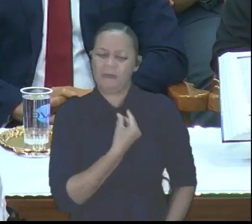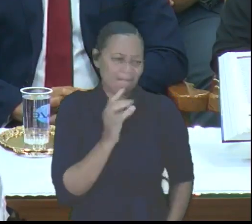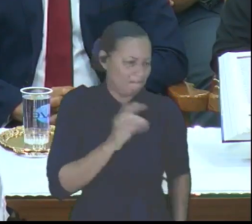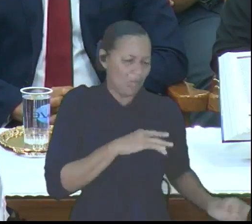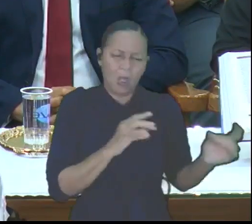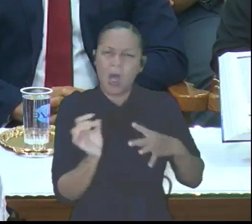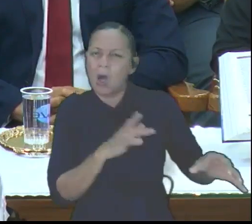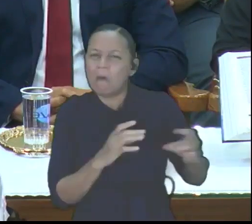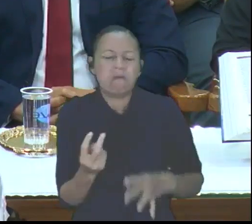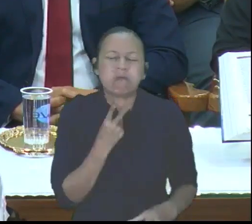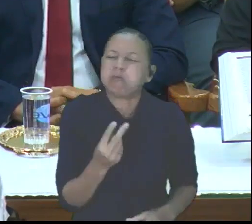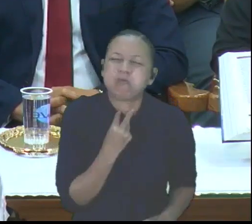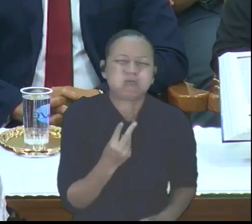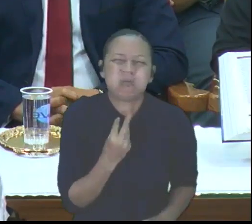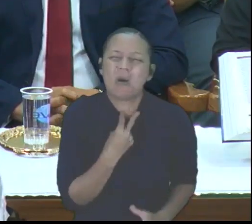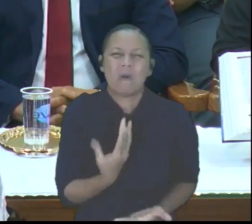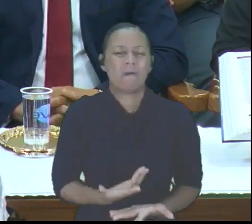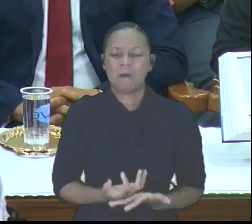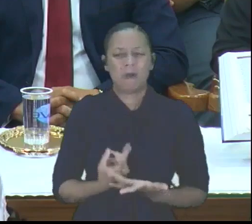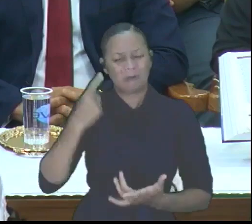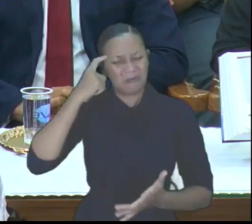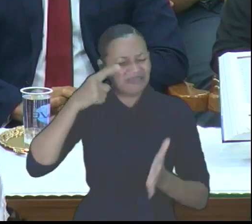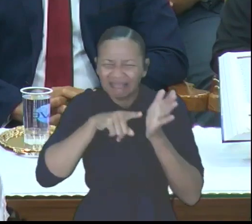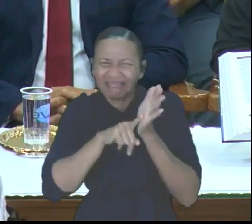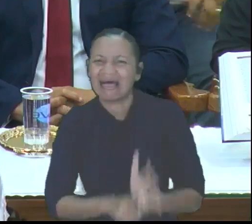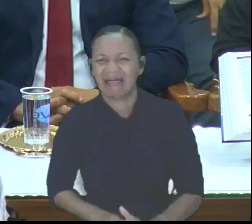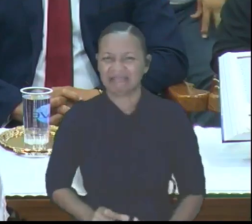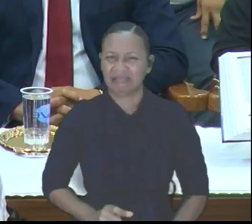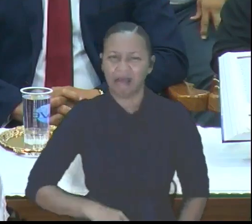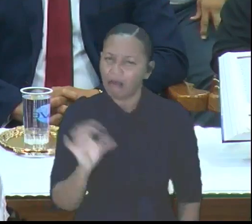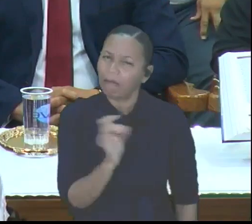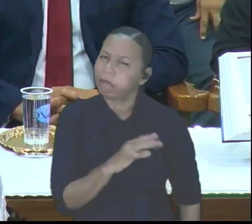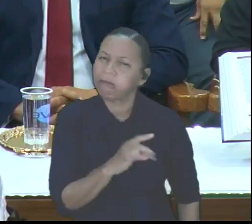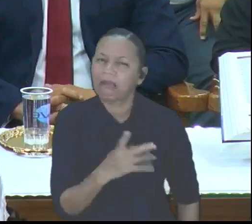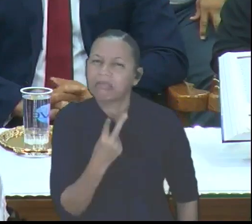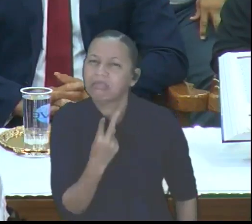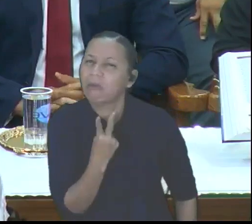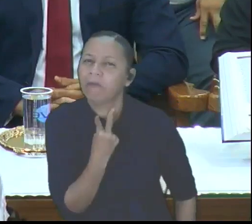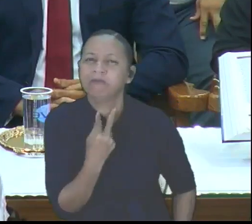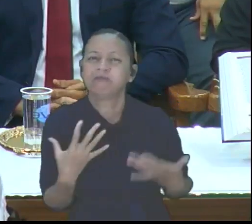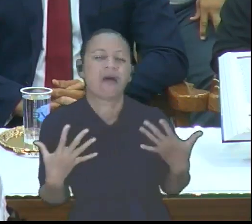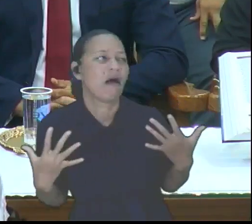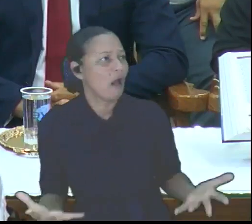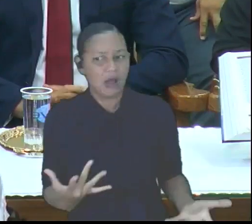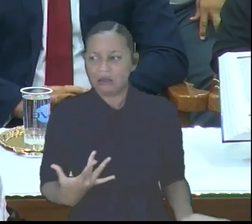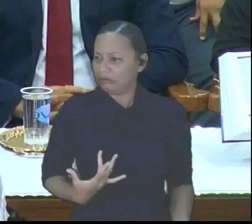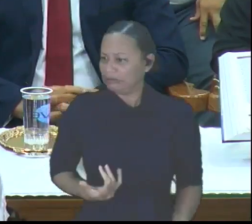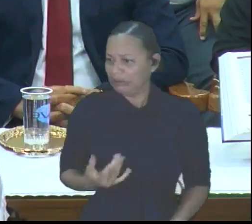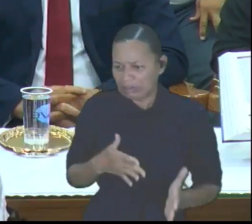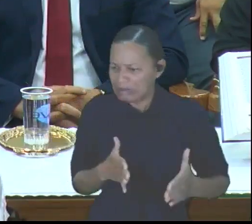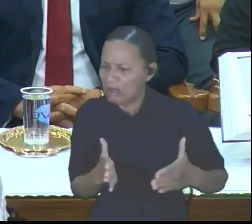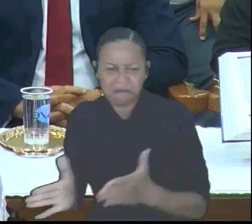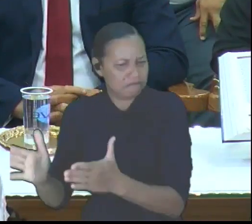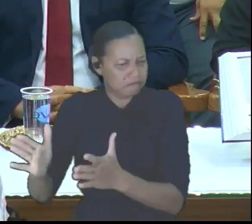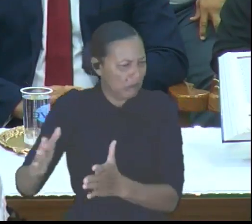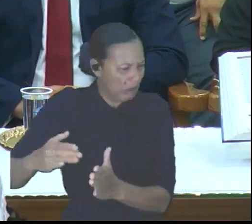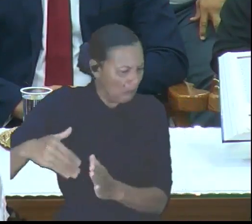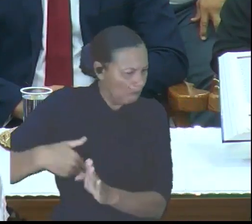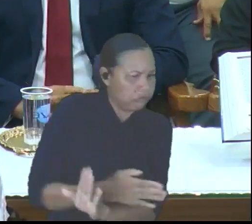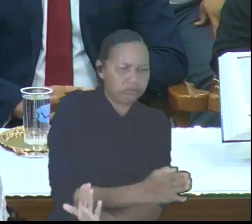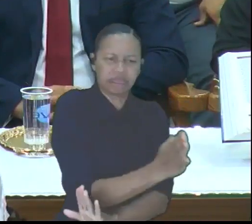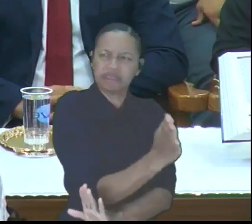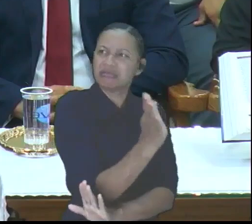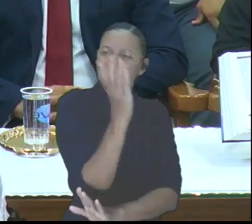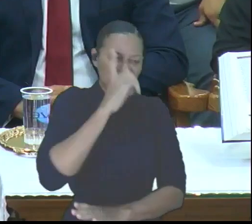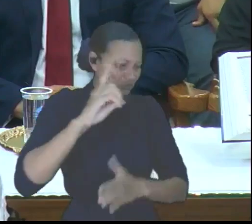não pode nos fazer transigir. O medo não pode nos fazer tomar um caminho, um atalho que não